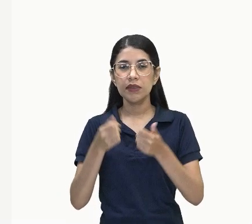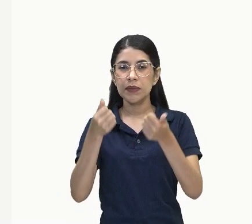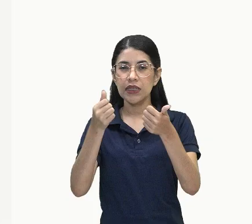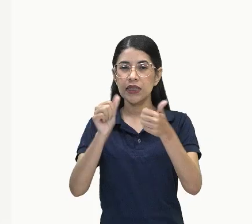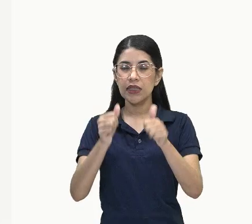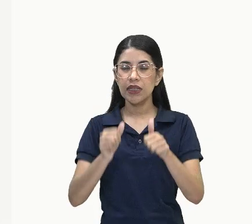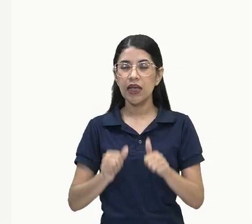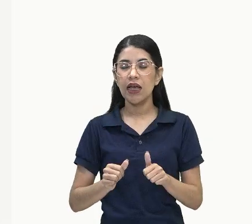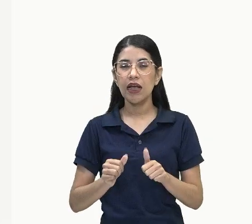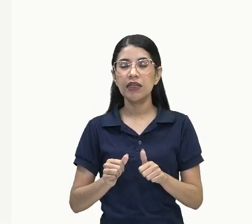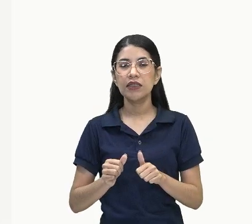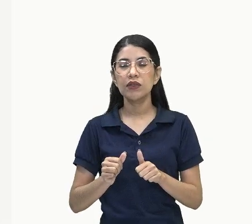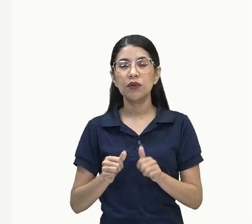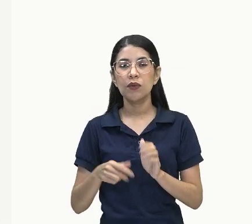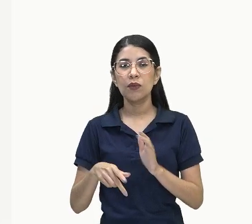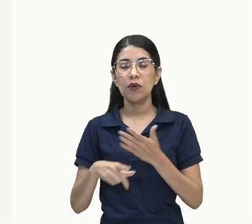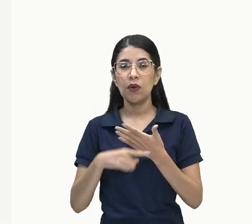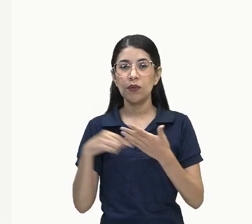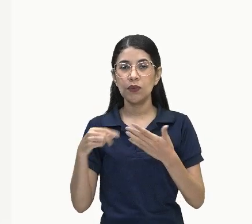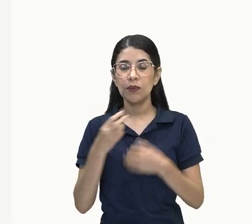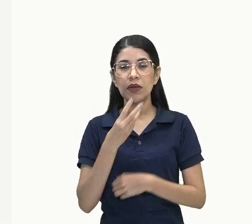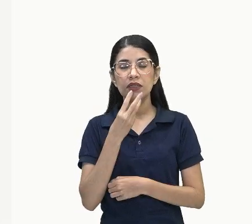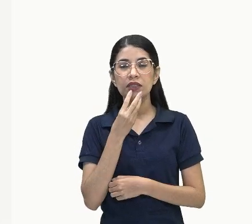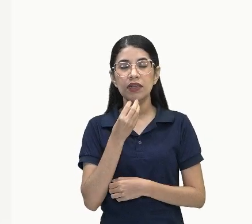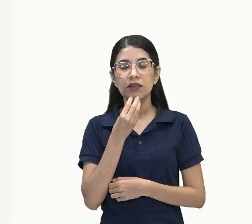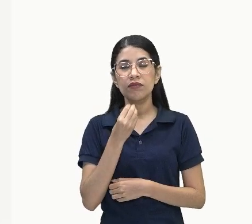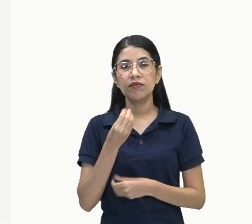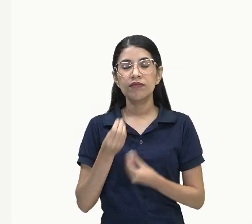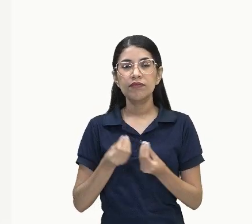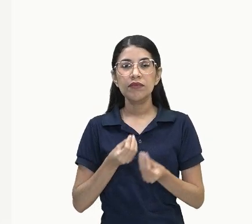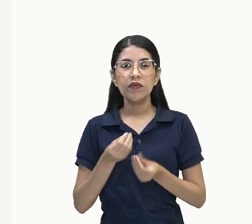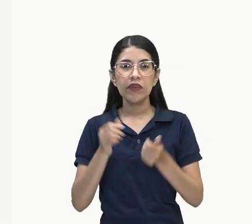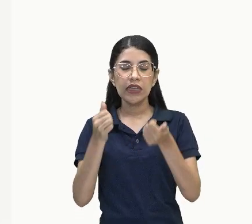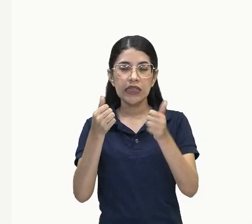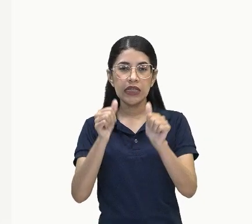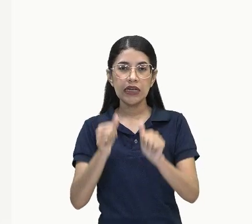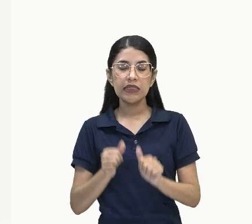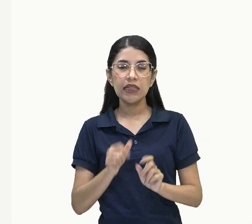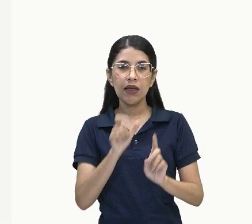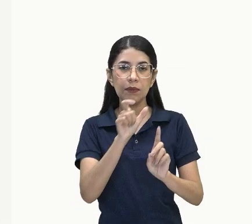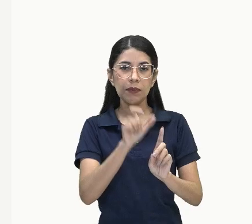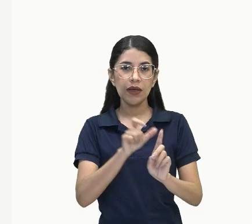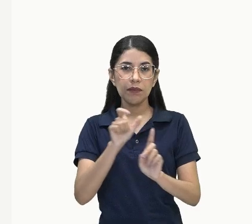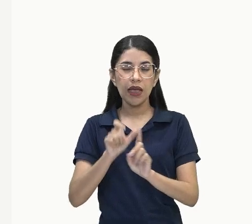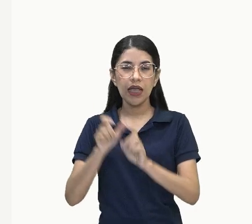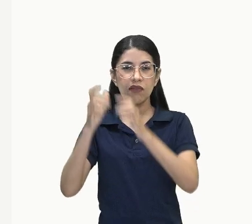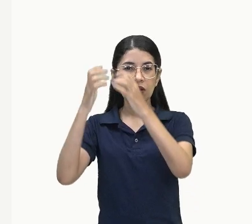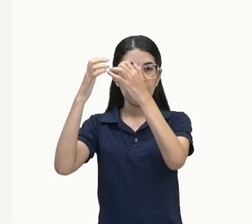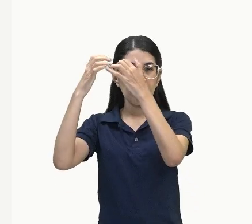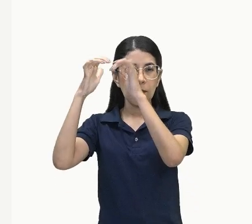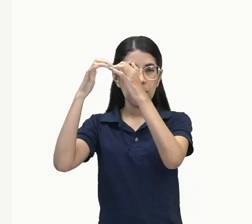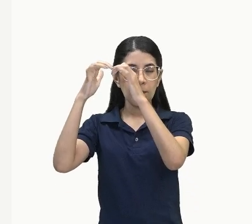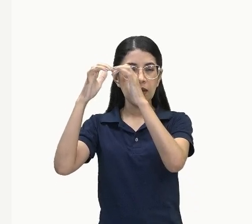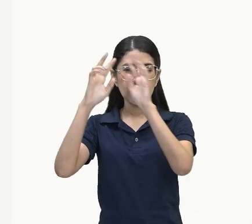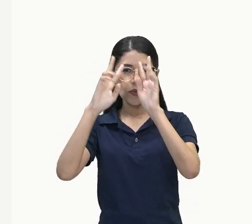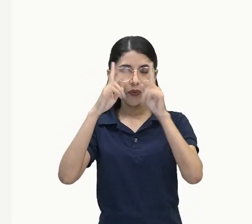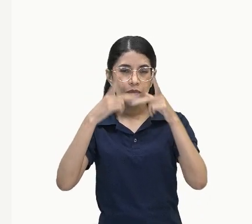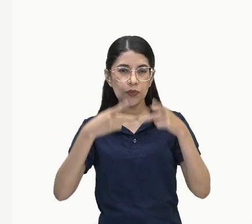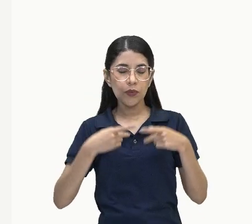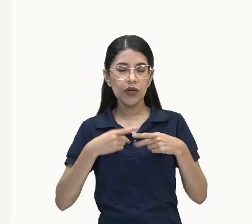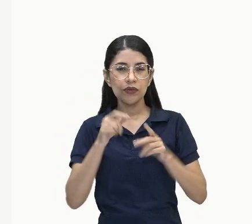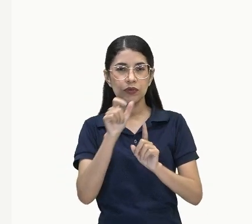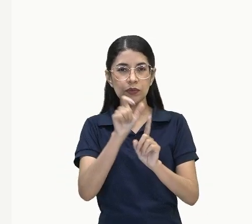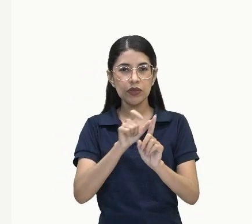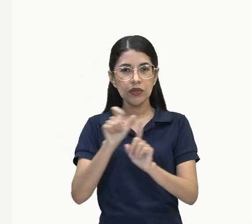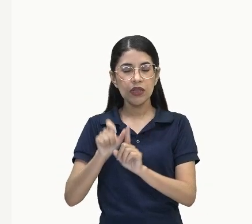que Machado de Assis faz, né? Essa análise da mente humana, né? E é